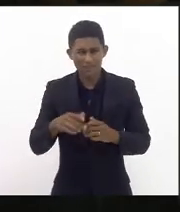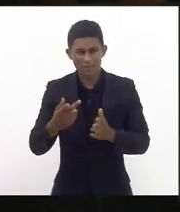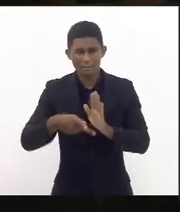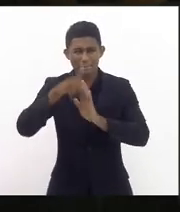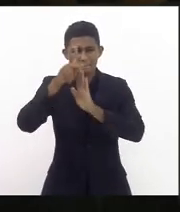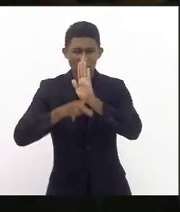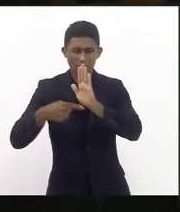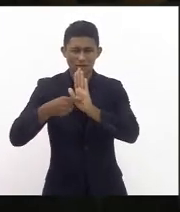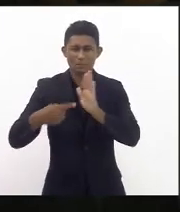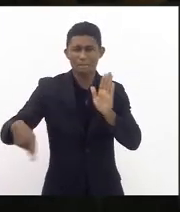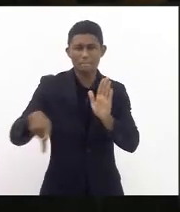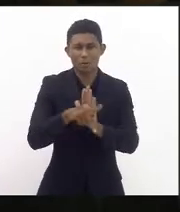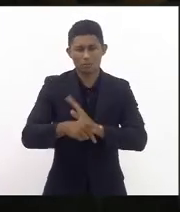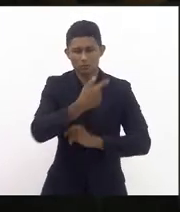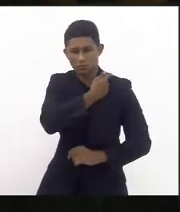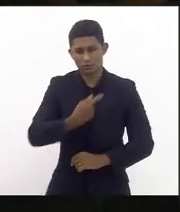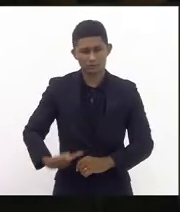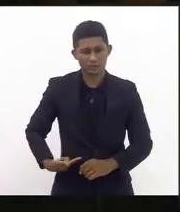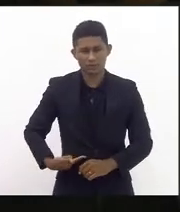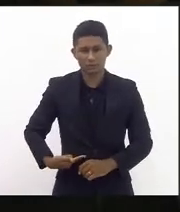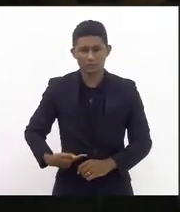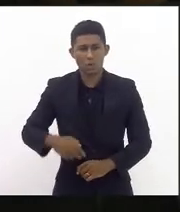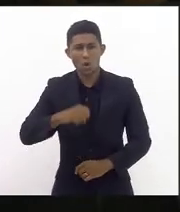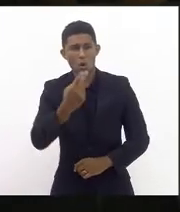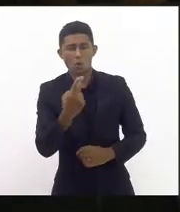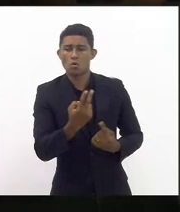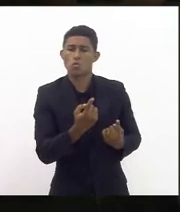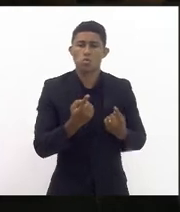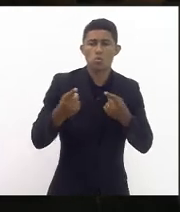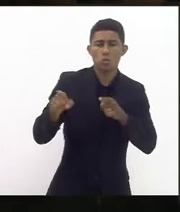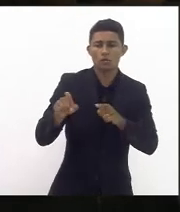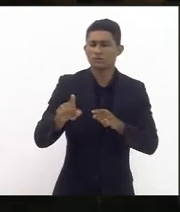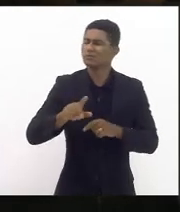é da oposição. É de todos.